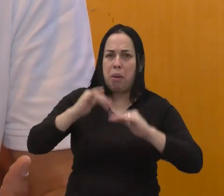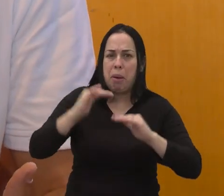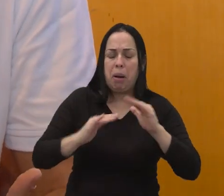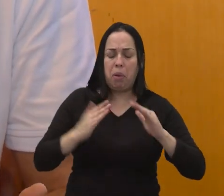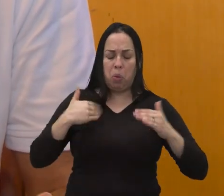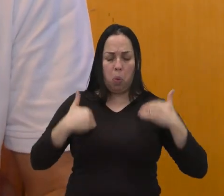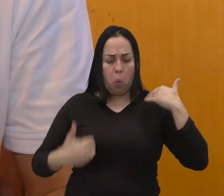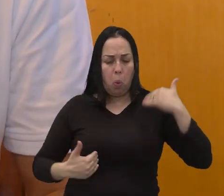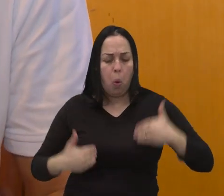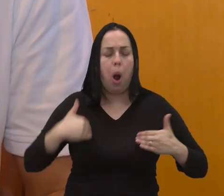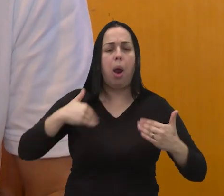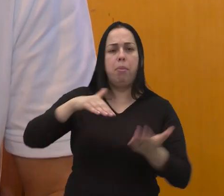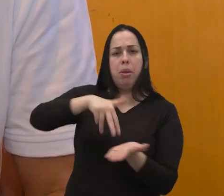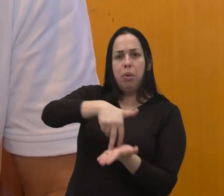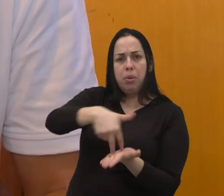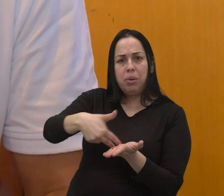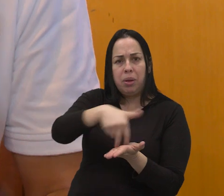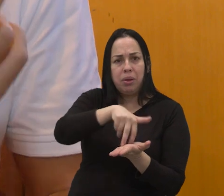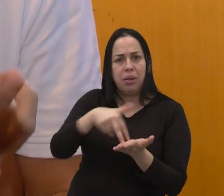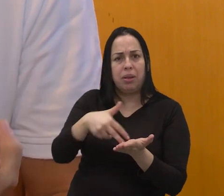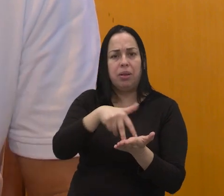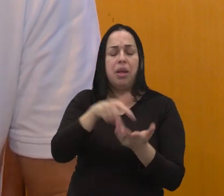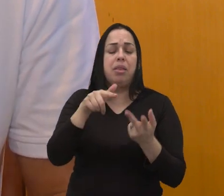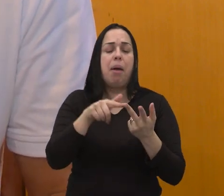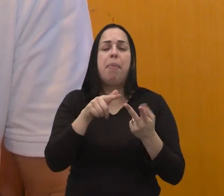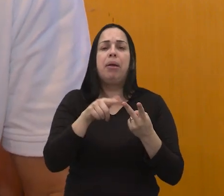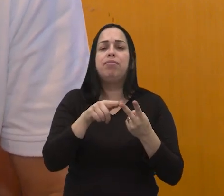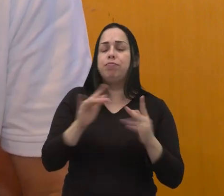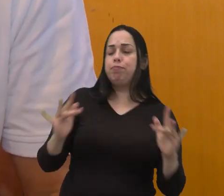habilidades tônicas, equilibracionais e de